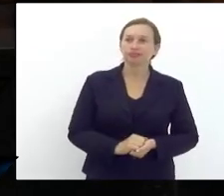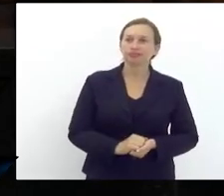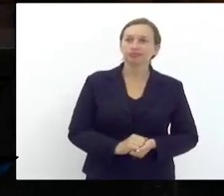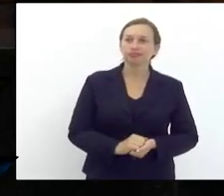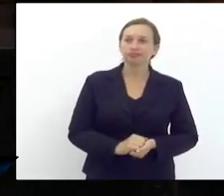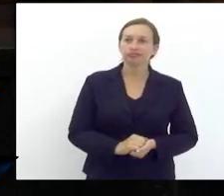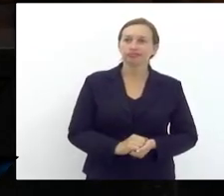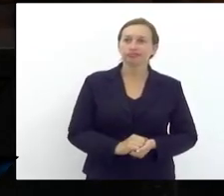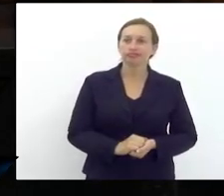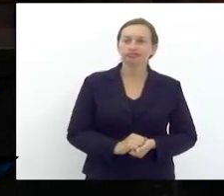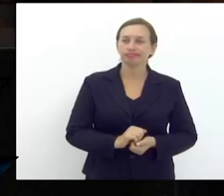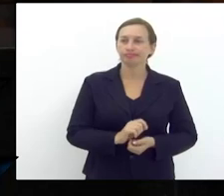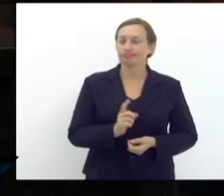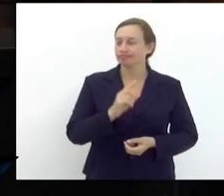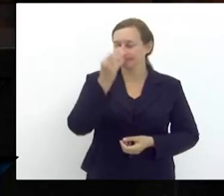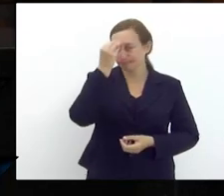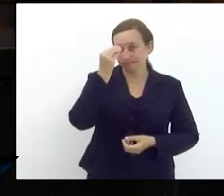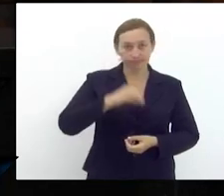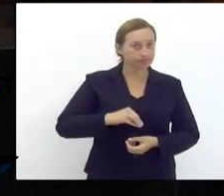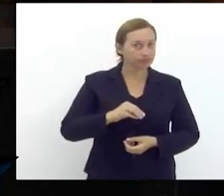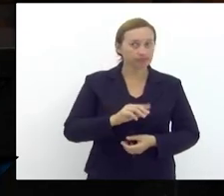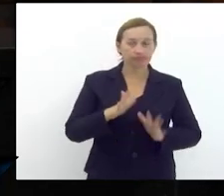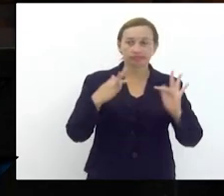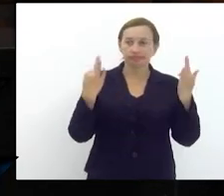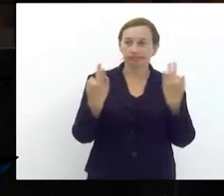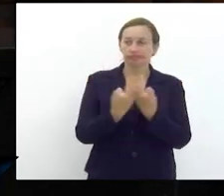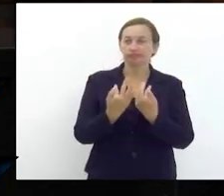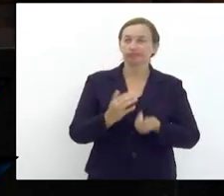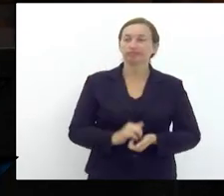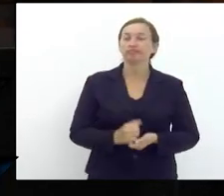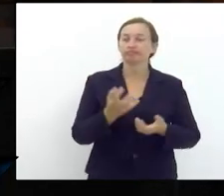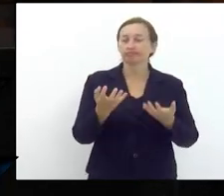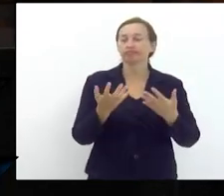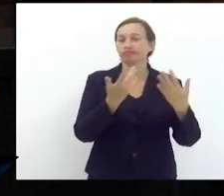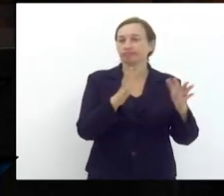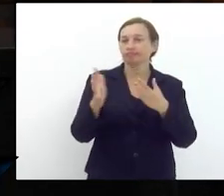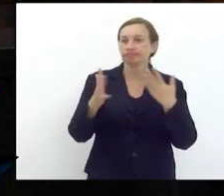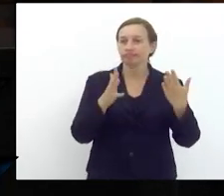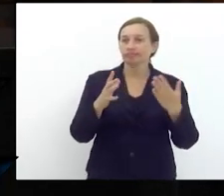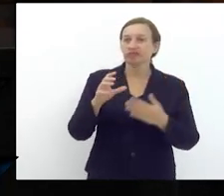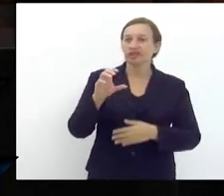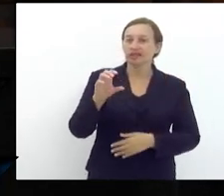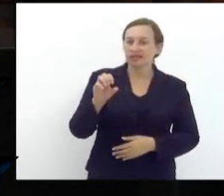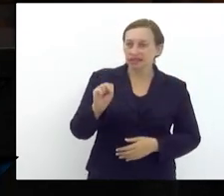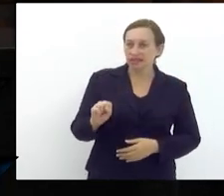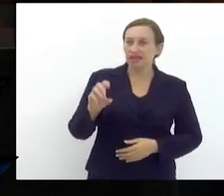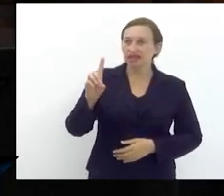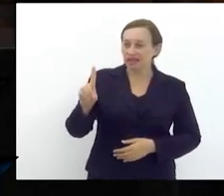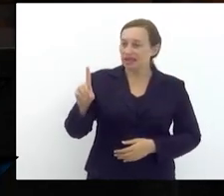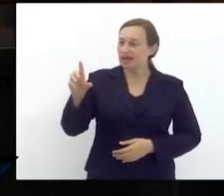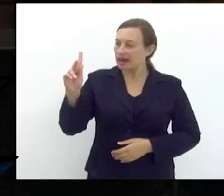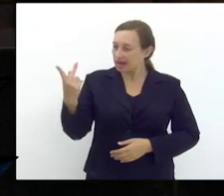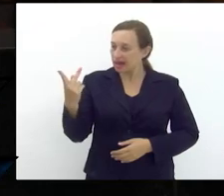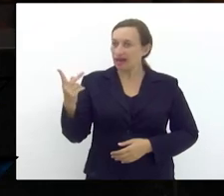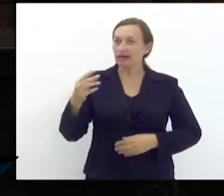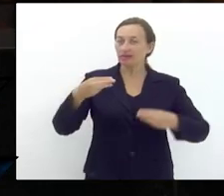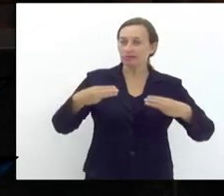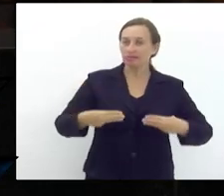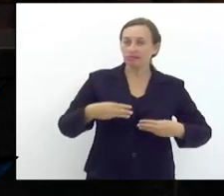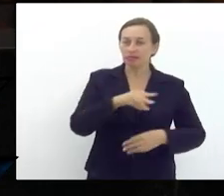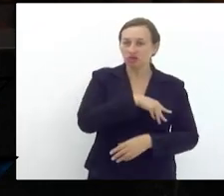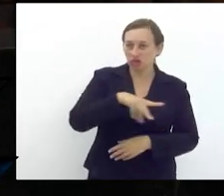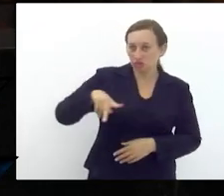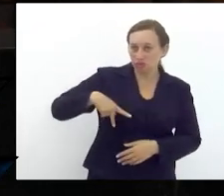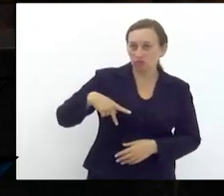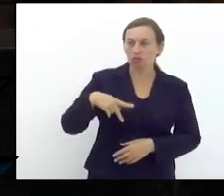não vamos desistir dessas famílias e eu quero parabenizar o cddh o Ministério Público Federal em